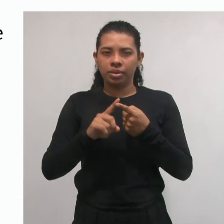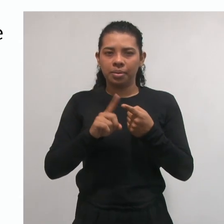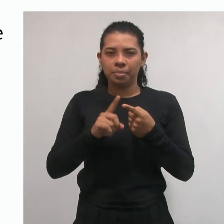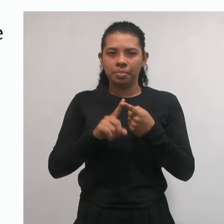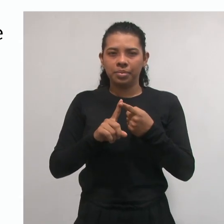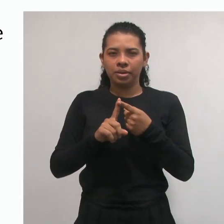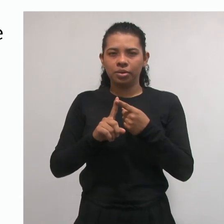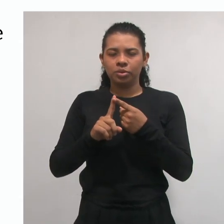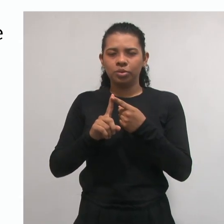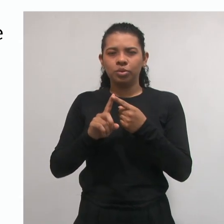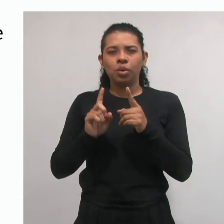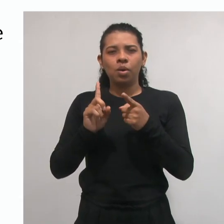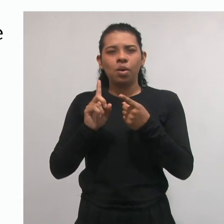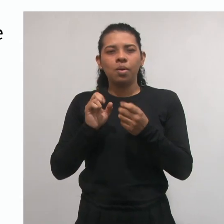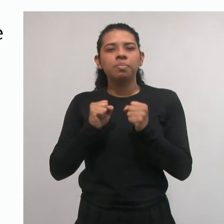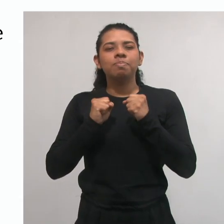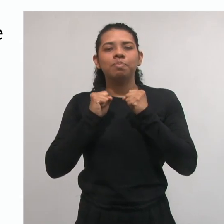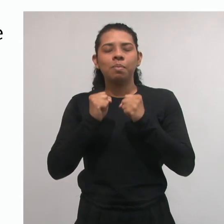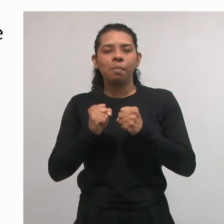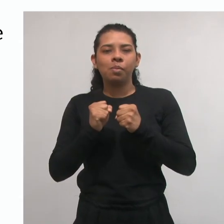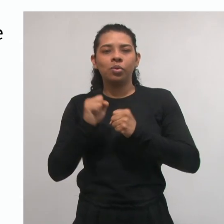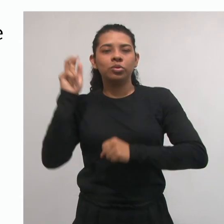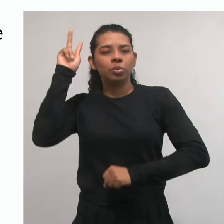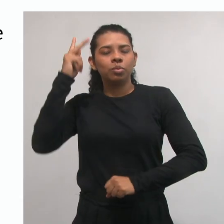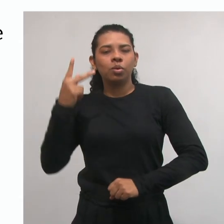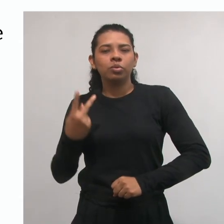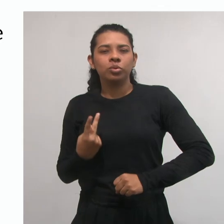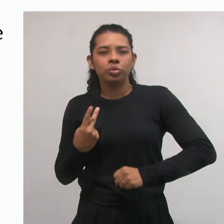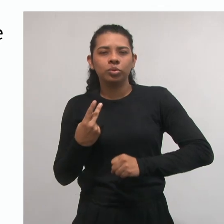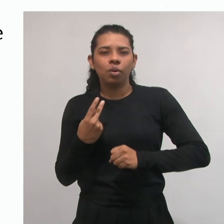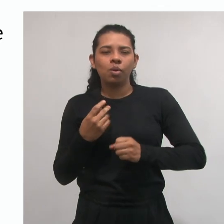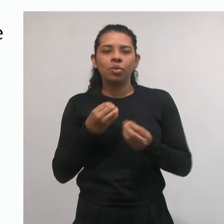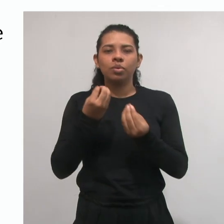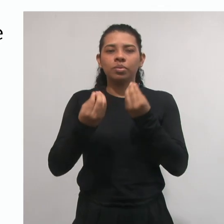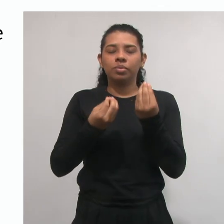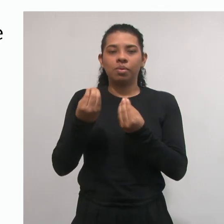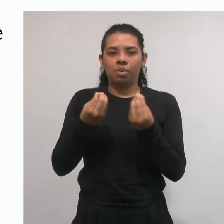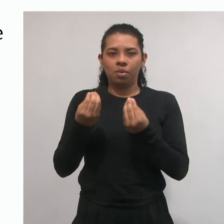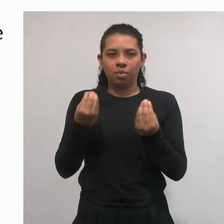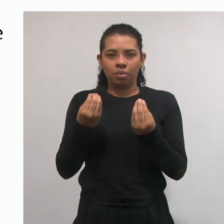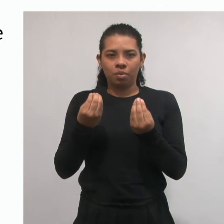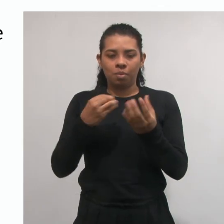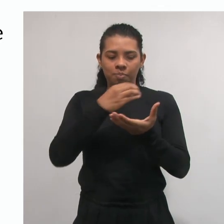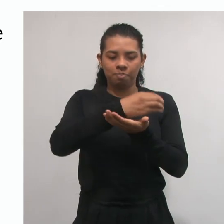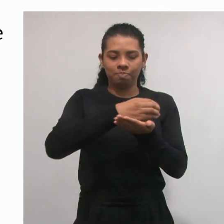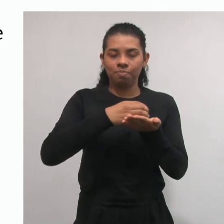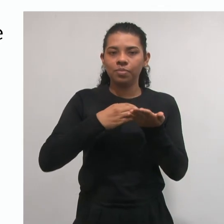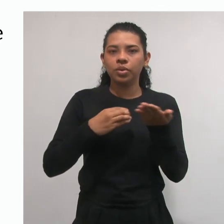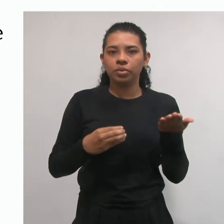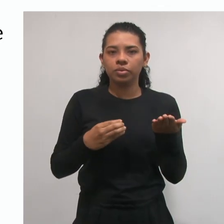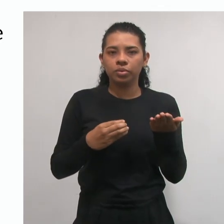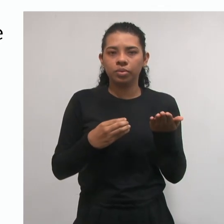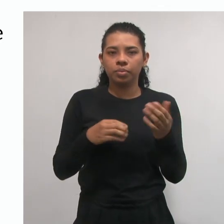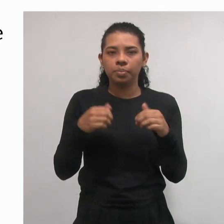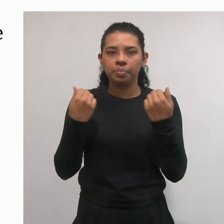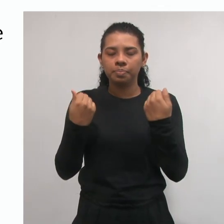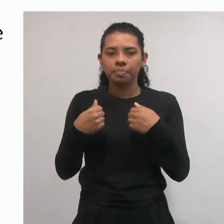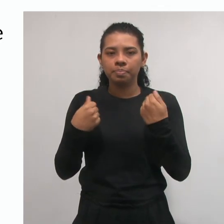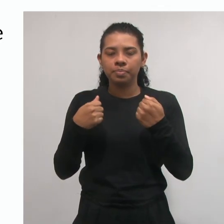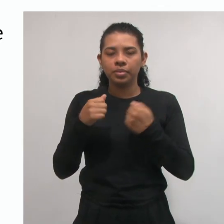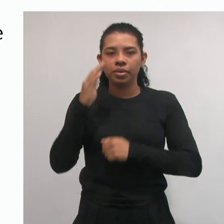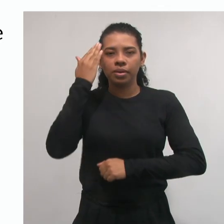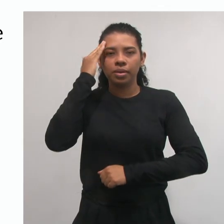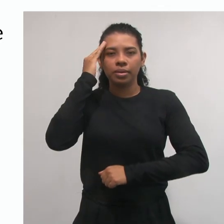opção historicamente configurada. Essa configuração histórica do currículo, ela é determinada